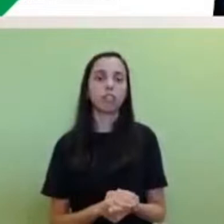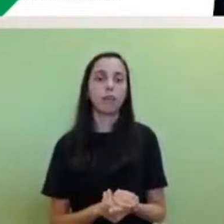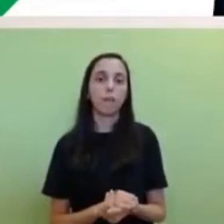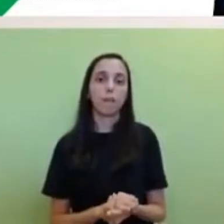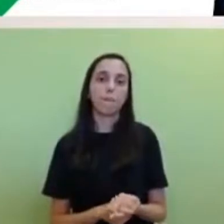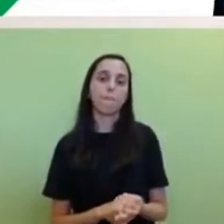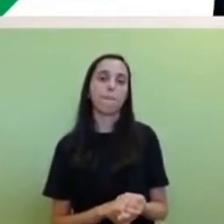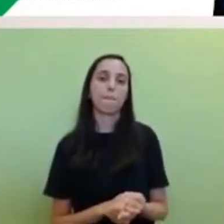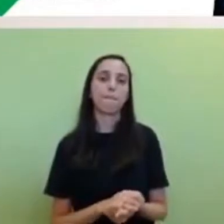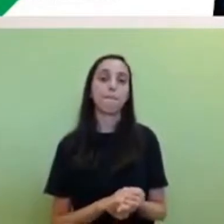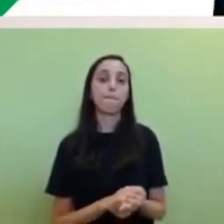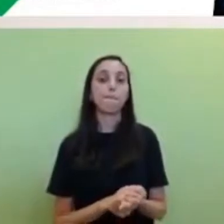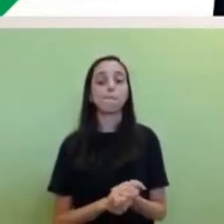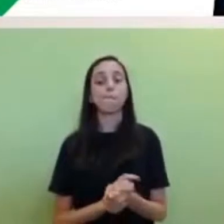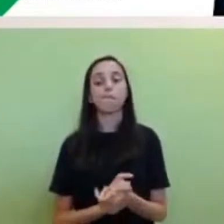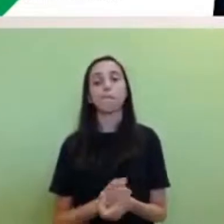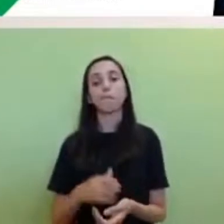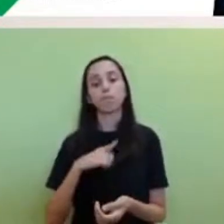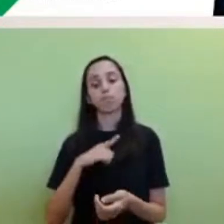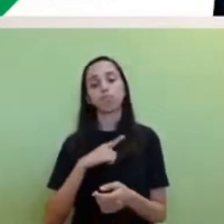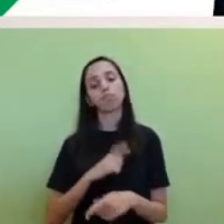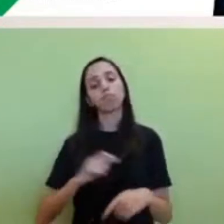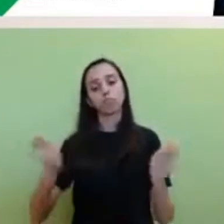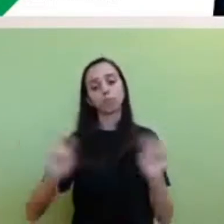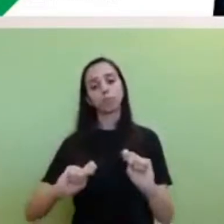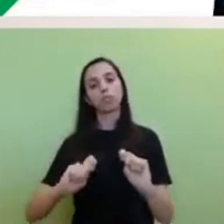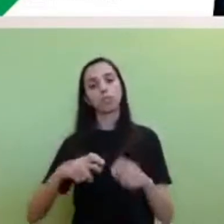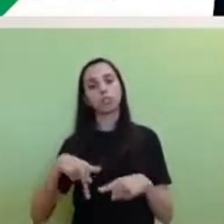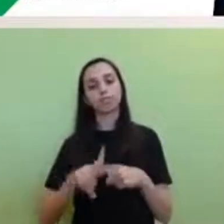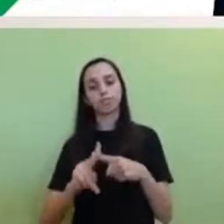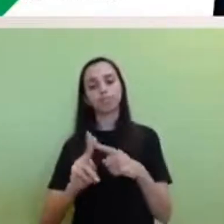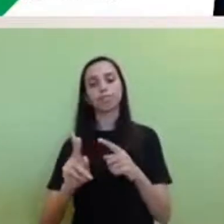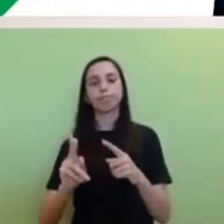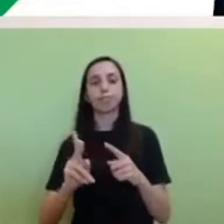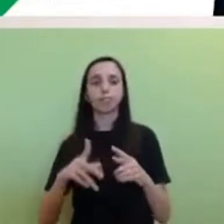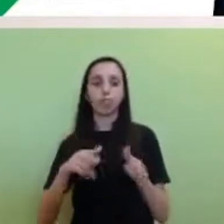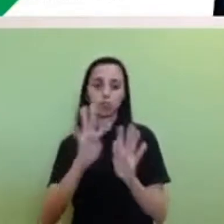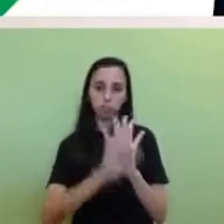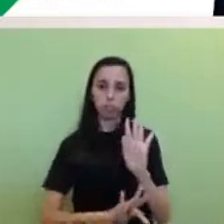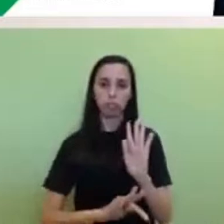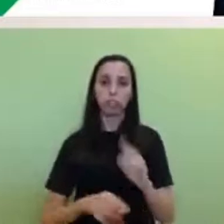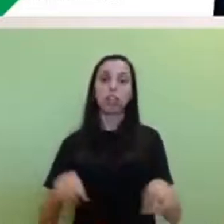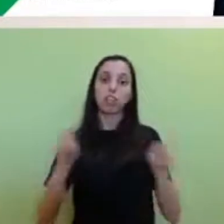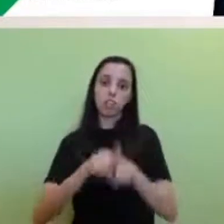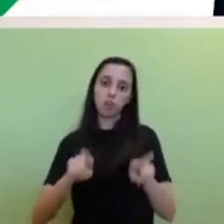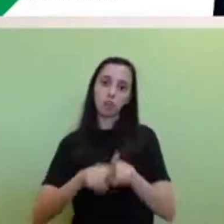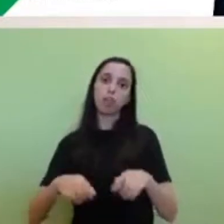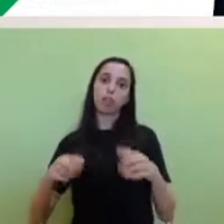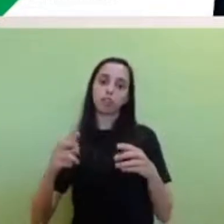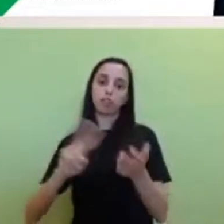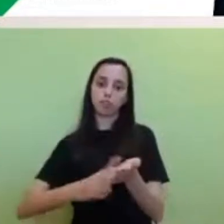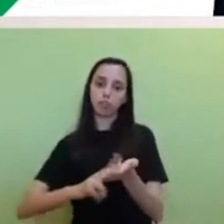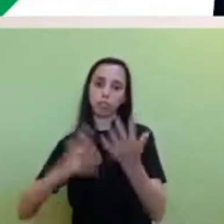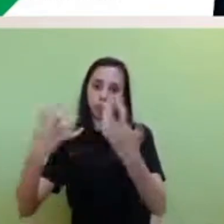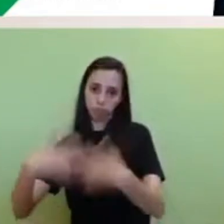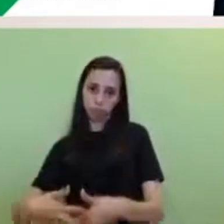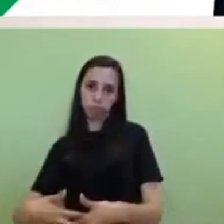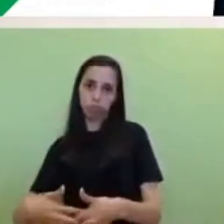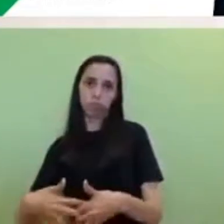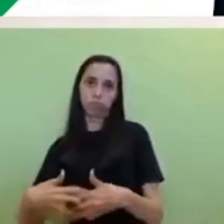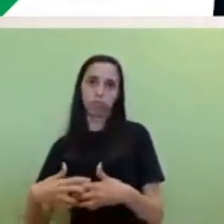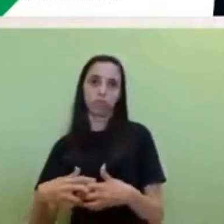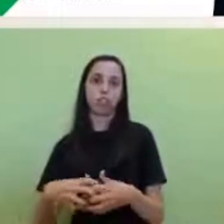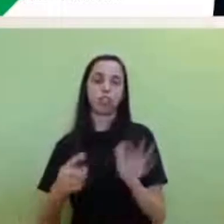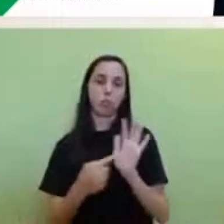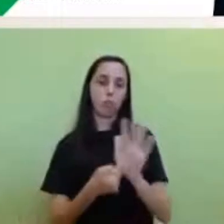Então, ele tem essa possibilidade de editar texto e tem o tradutor automático, que foi aquele